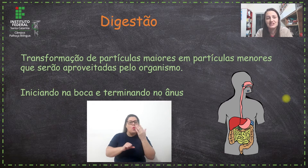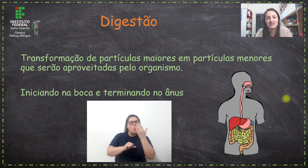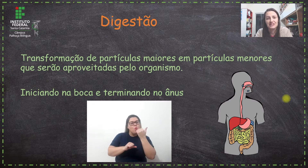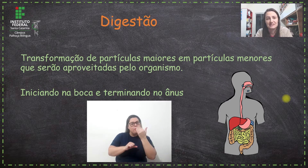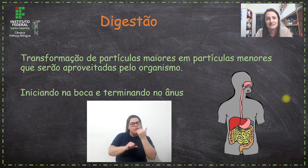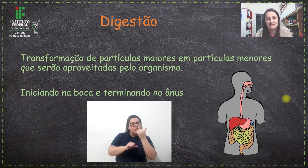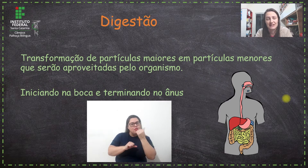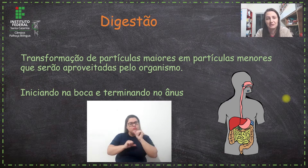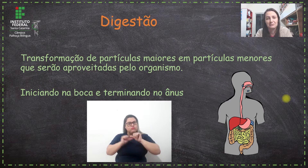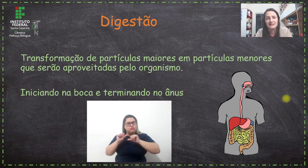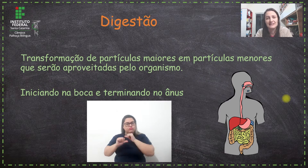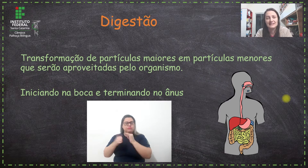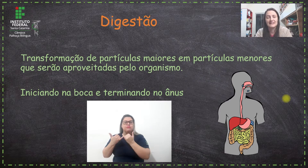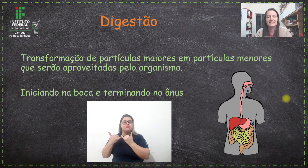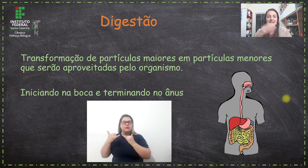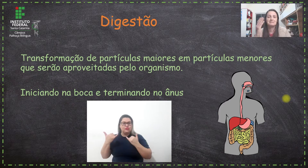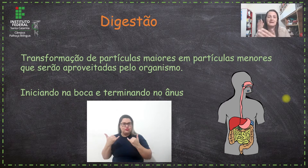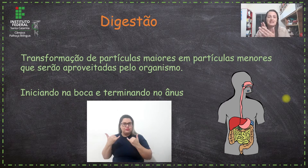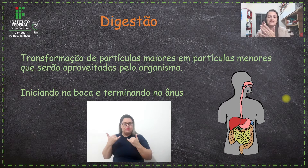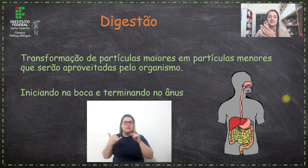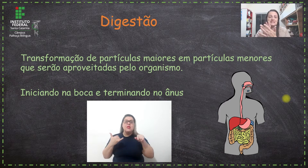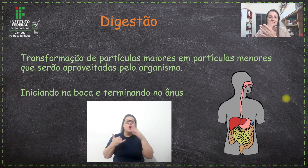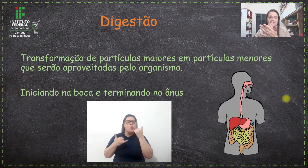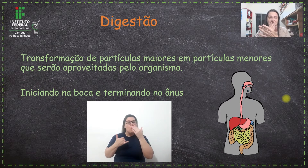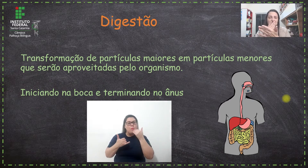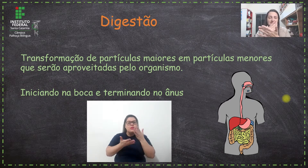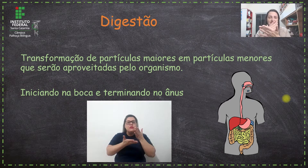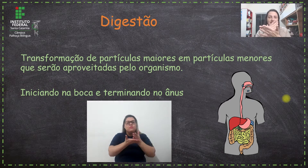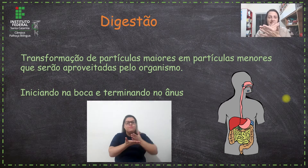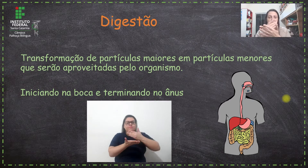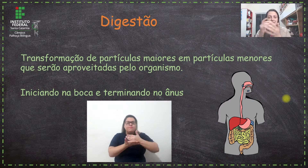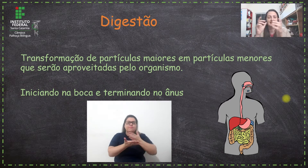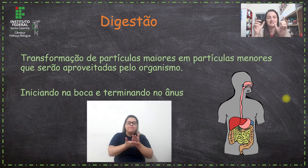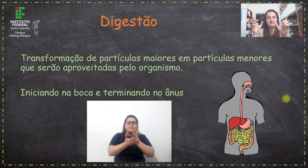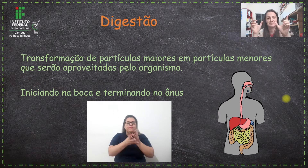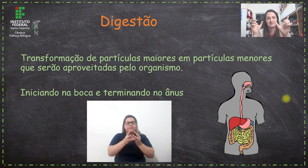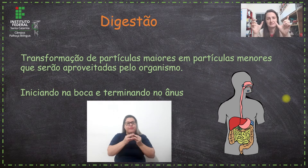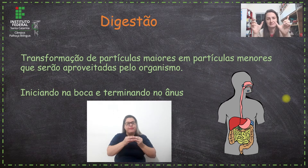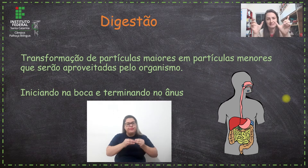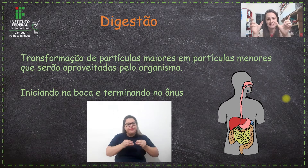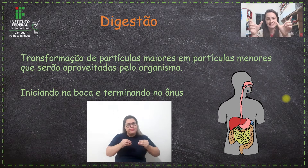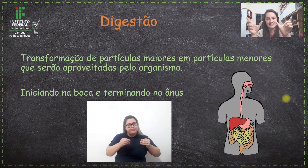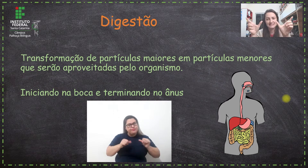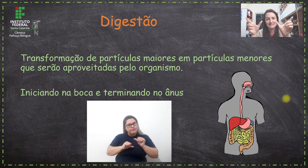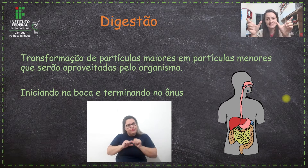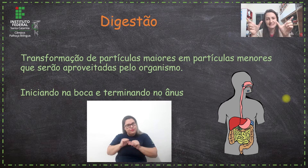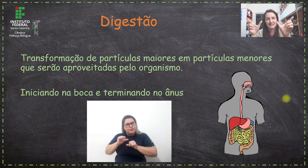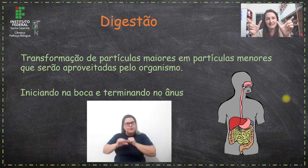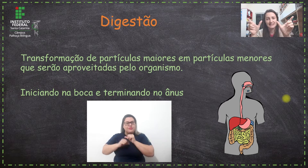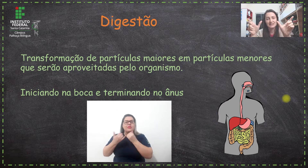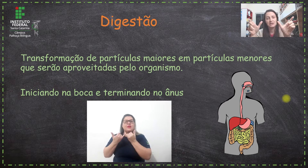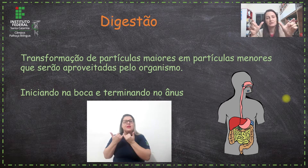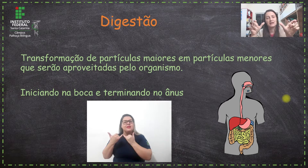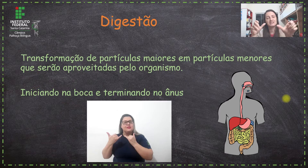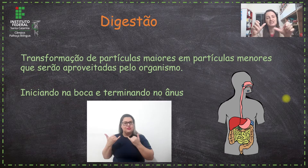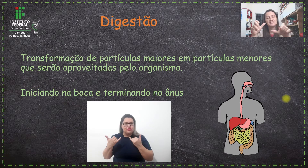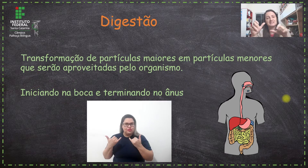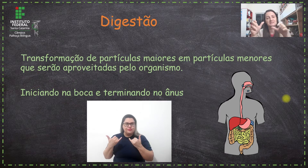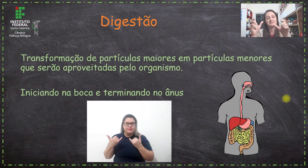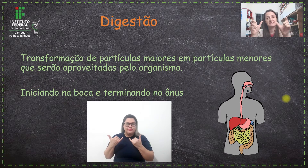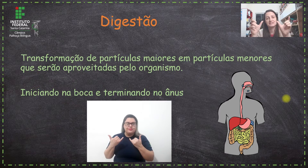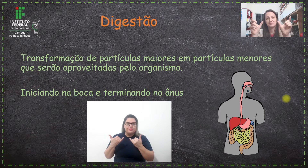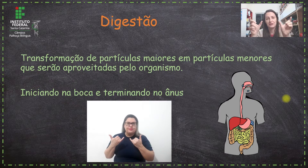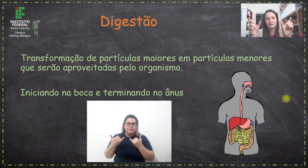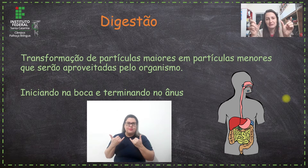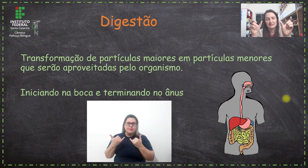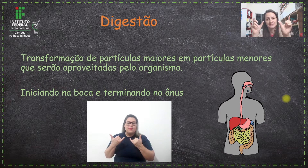em energia. A comida ela é partida, né, em pedaços grandes, tá? A